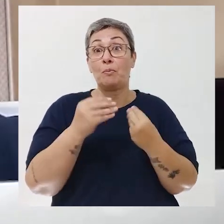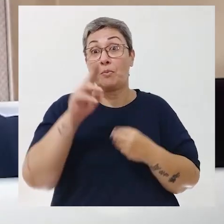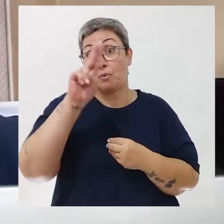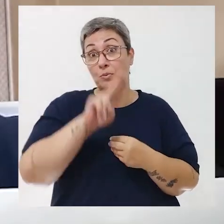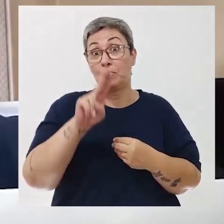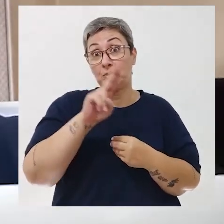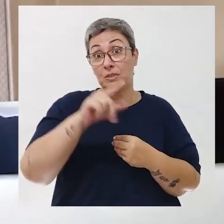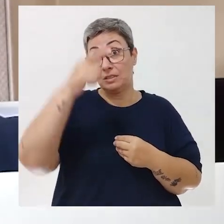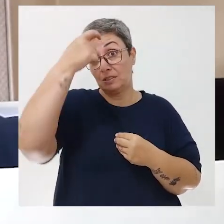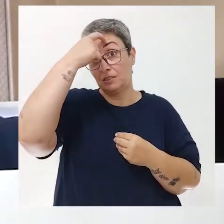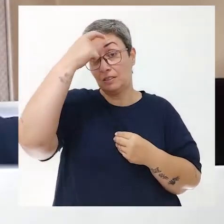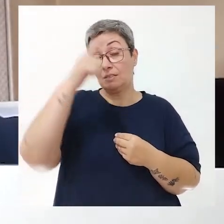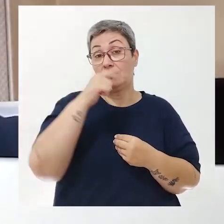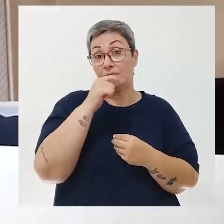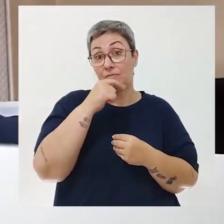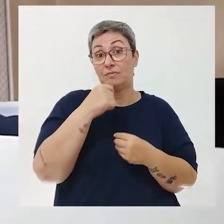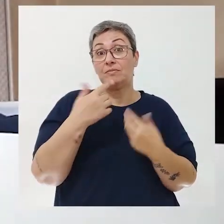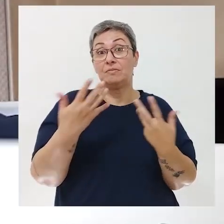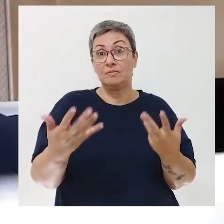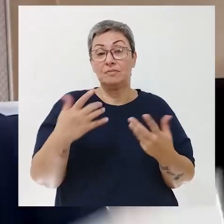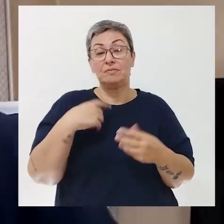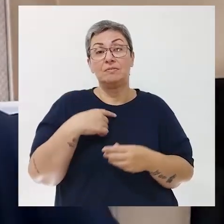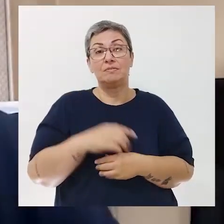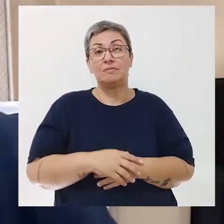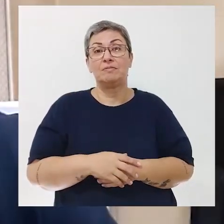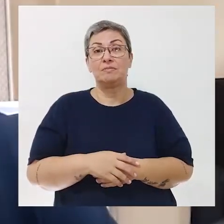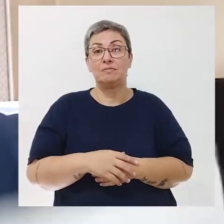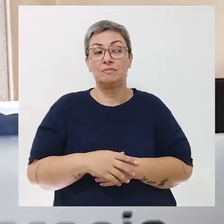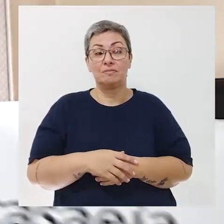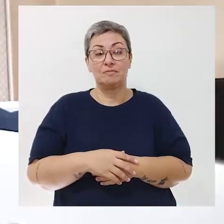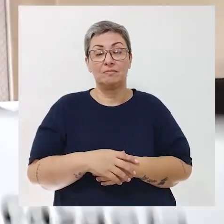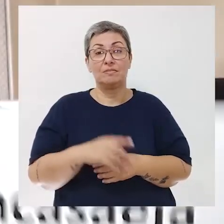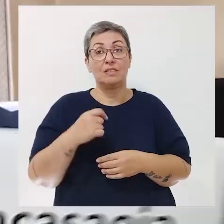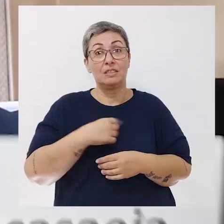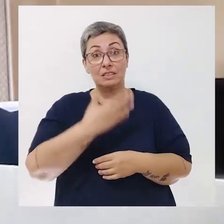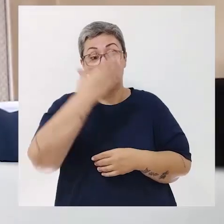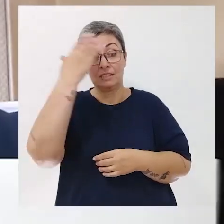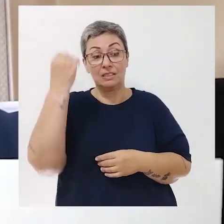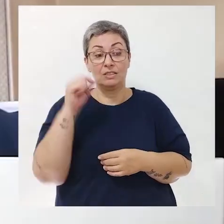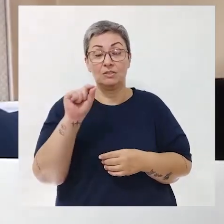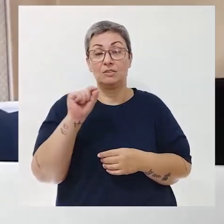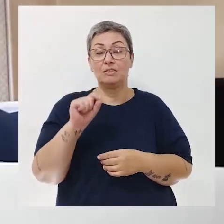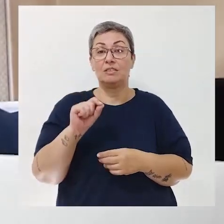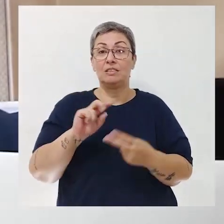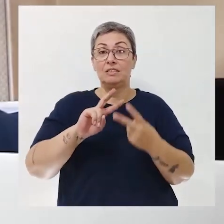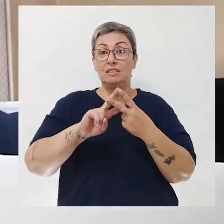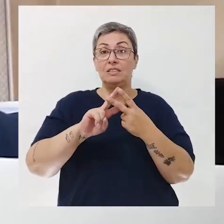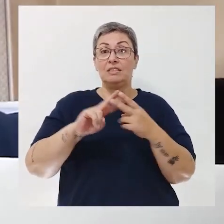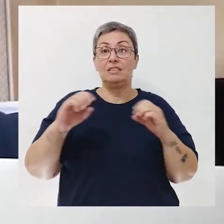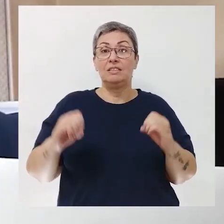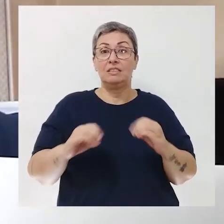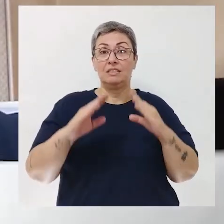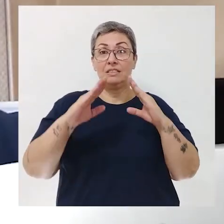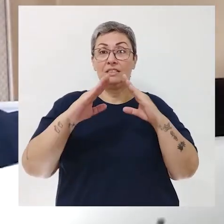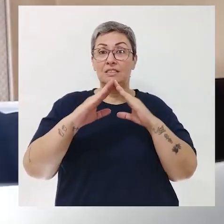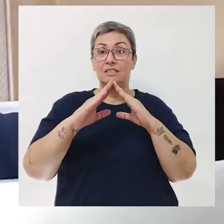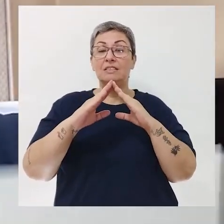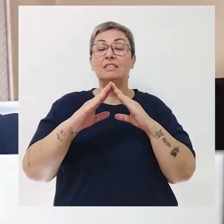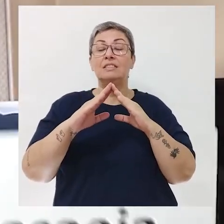uso consciente dessa água, né? Olha só, opa, não esquece o endereço,